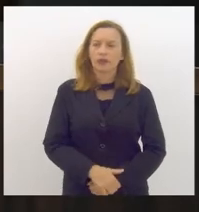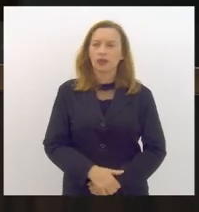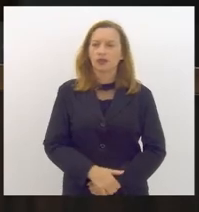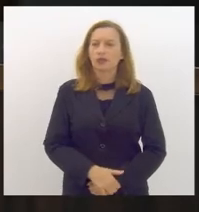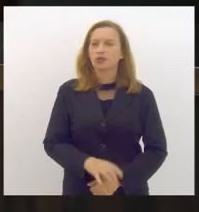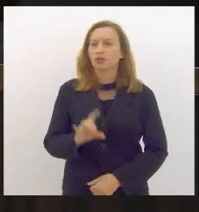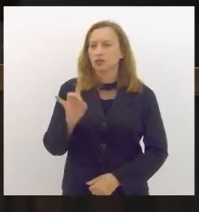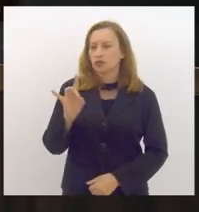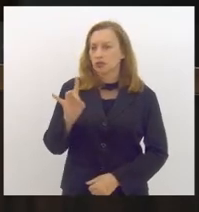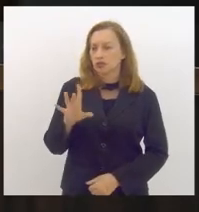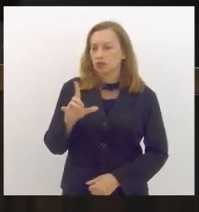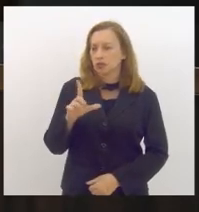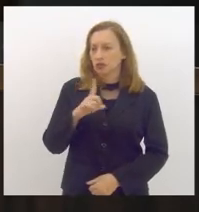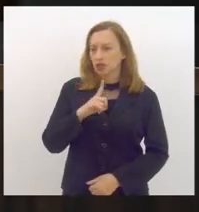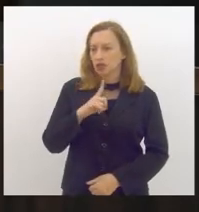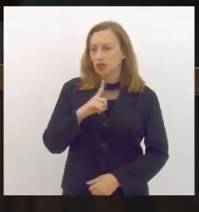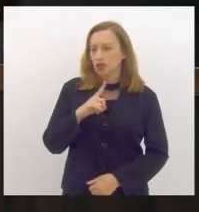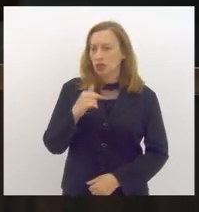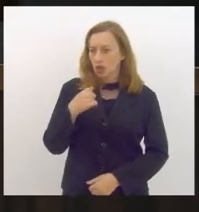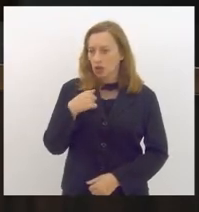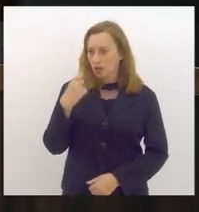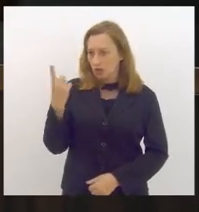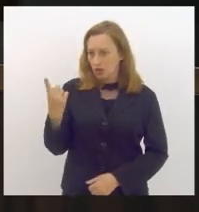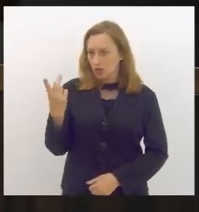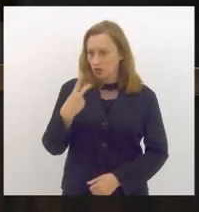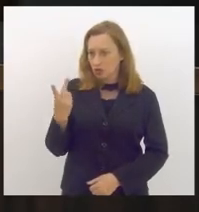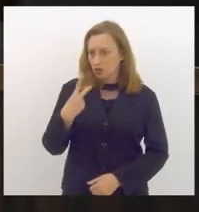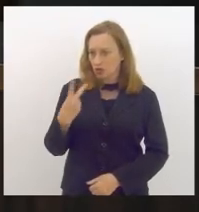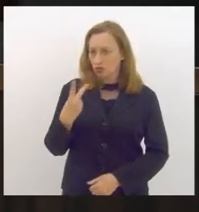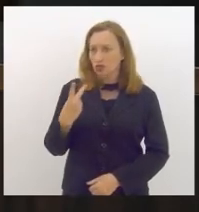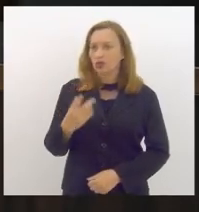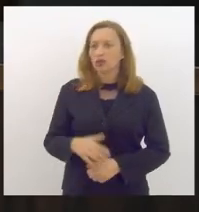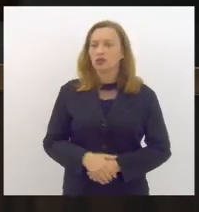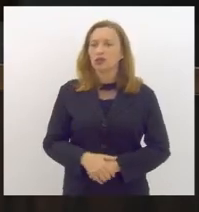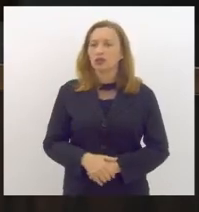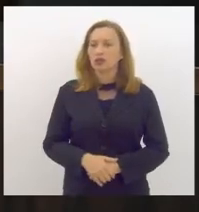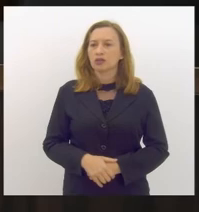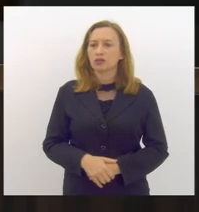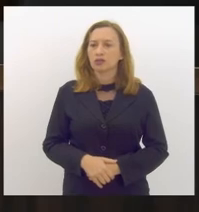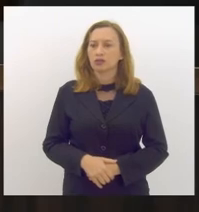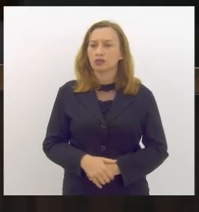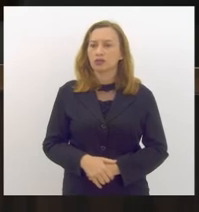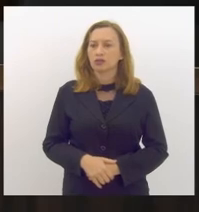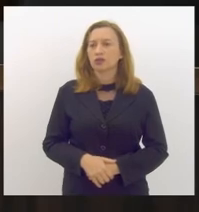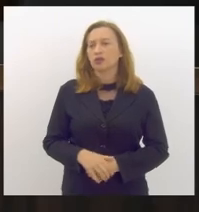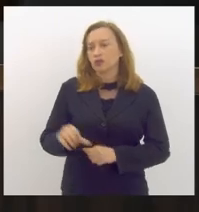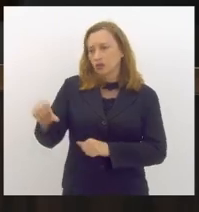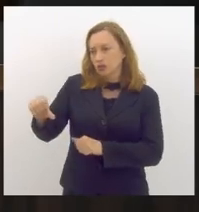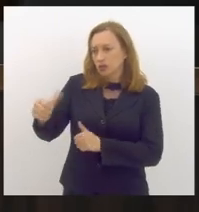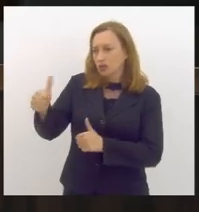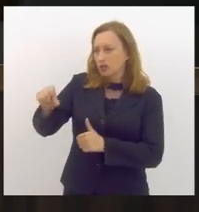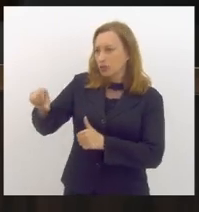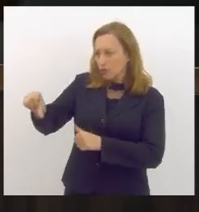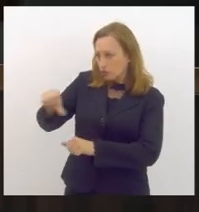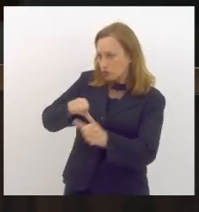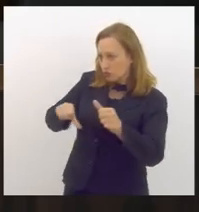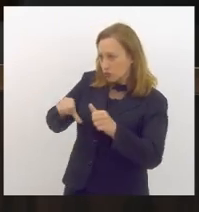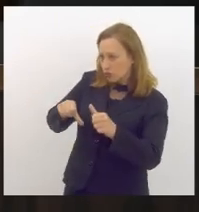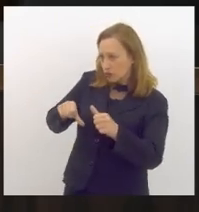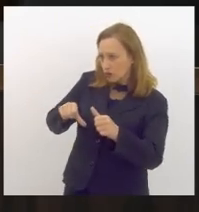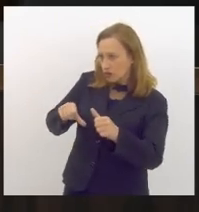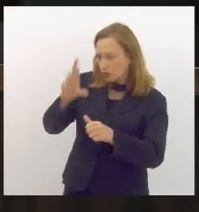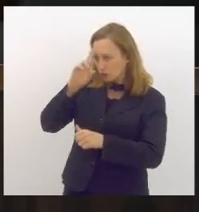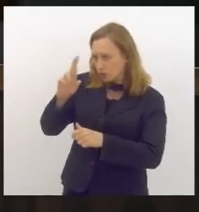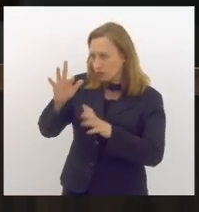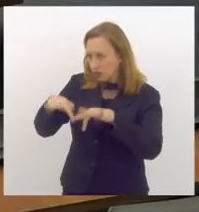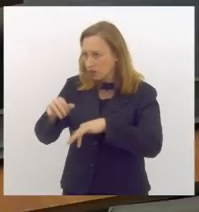só tem presentes inscritos eu e ele, que ele presida, eu falo, depois eu presido, o senhor encerra. Pode